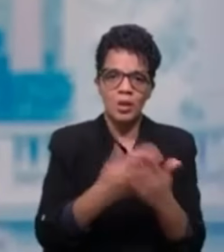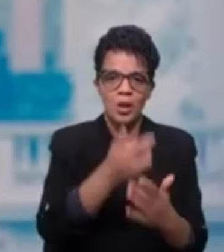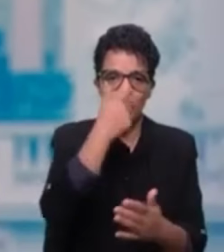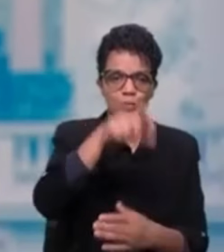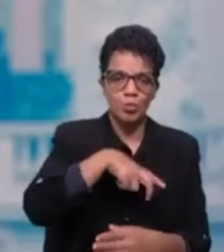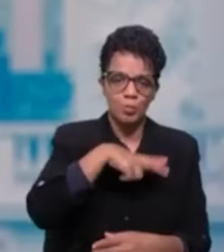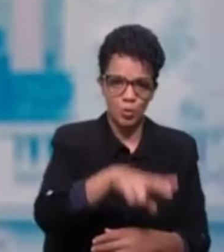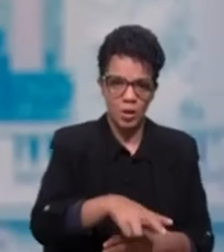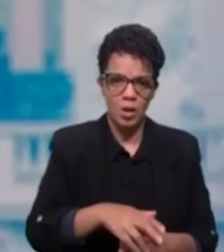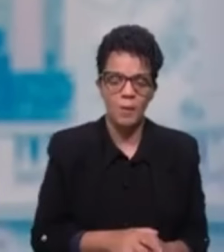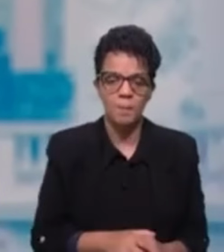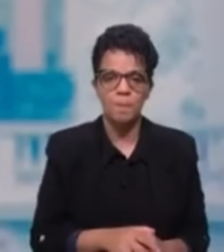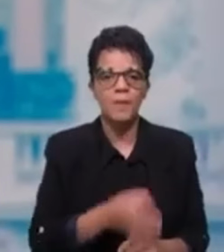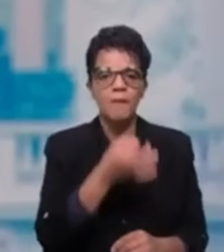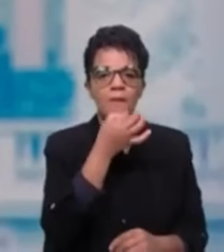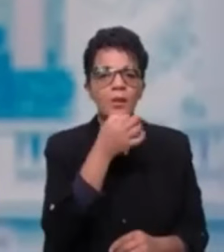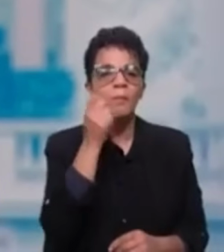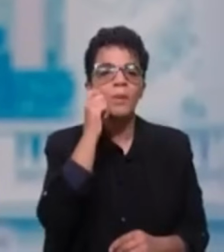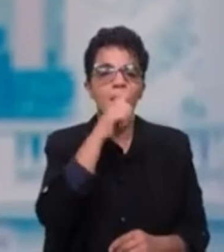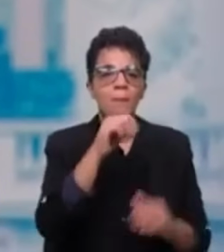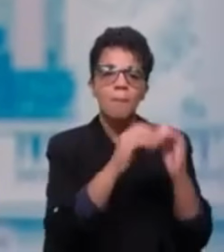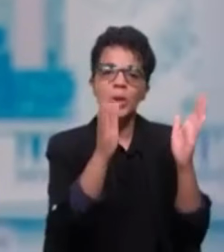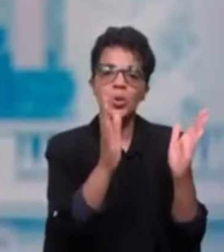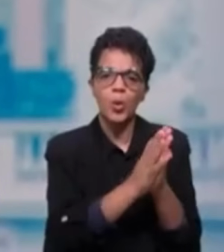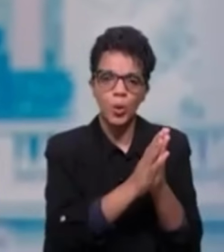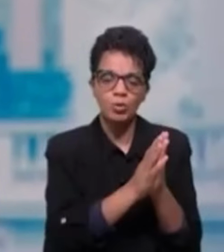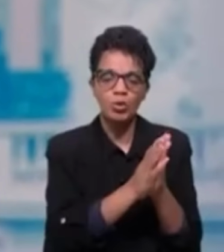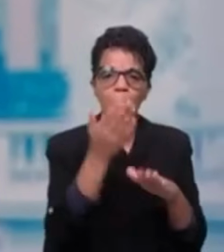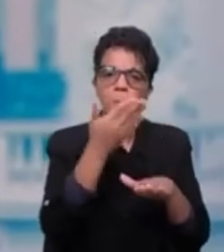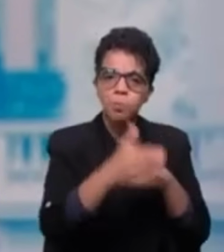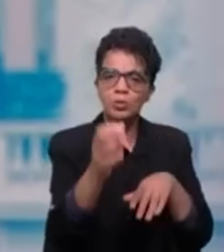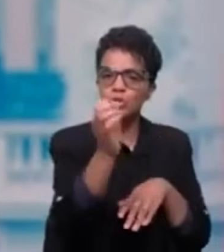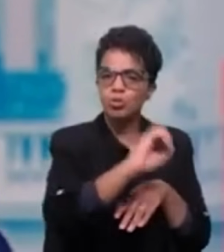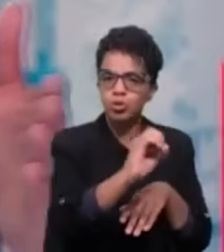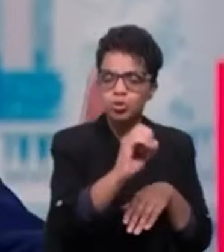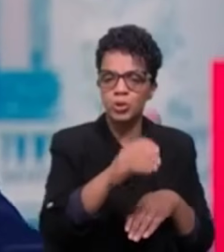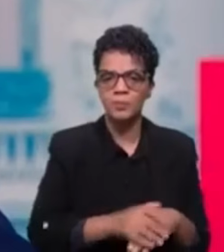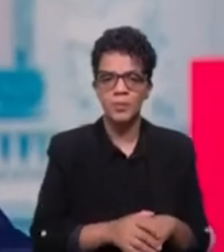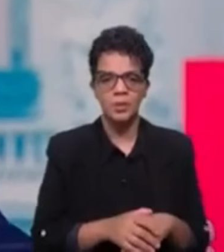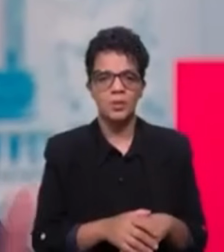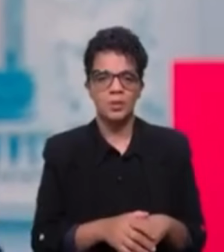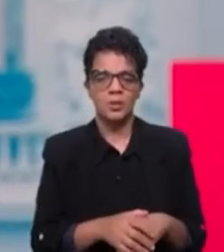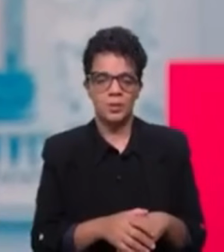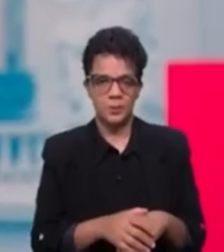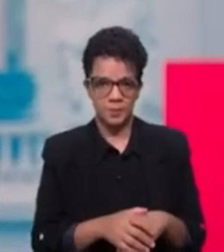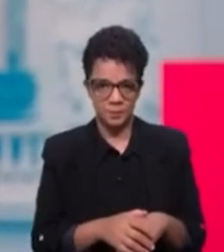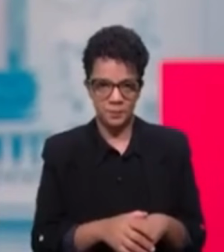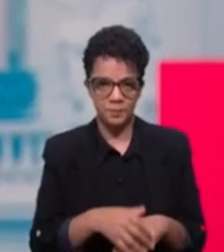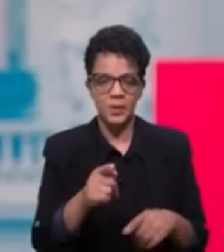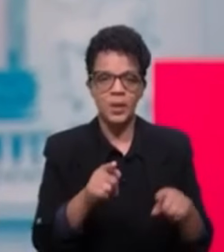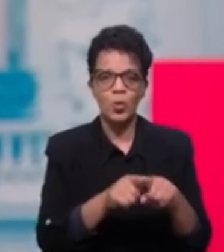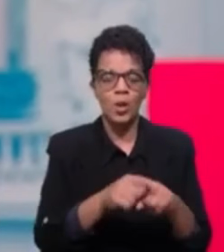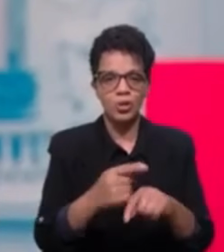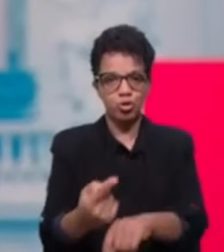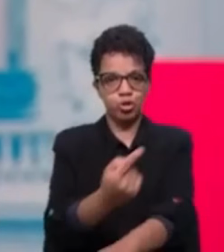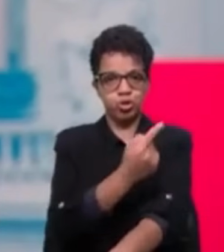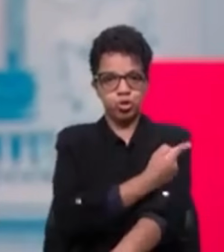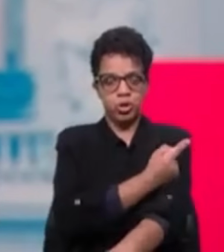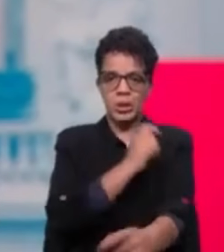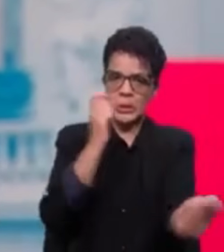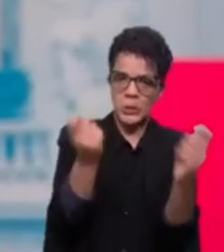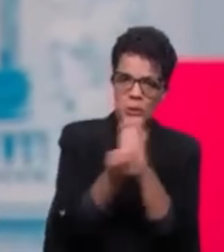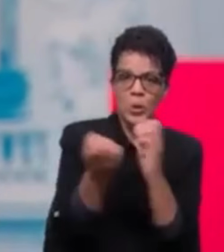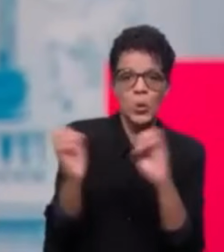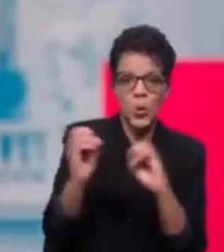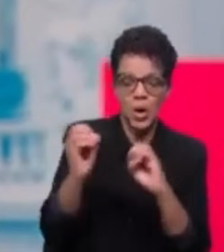portugueses falando para a todos não excluindo ninguém não indo nem para o lado da irresponsabilidade deste extremismo deste radicalismo